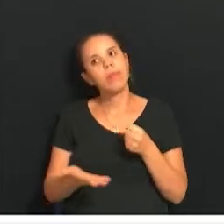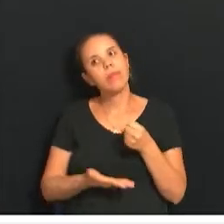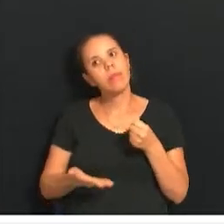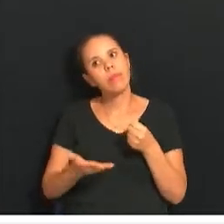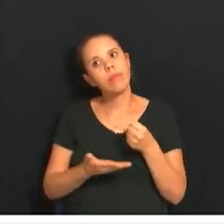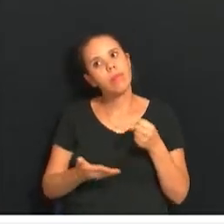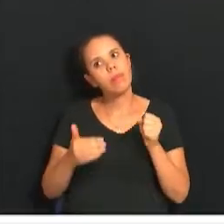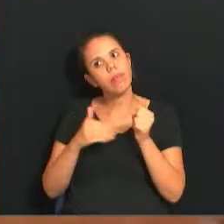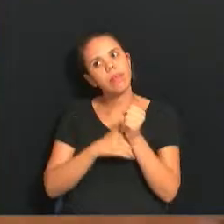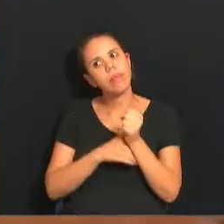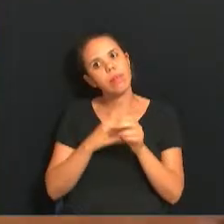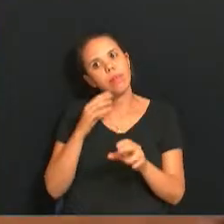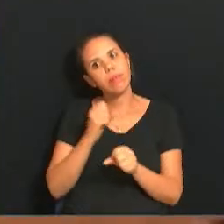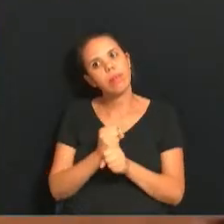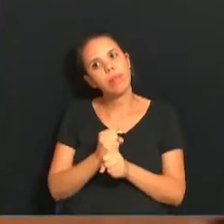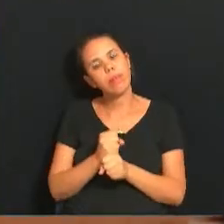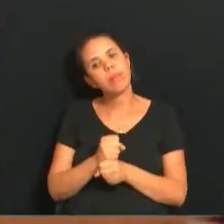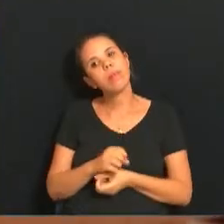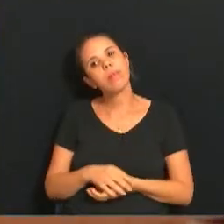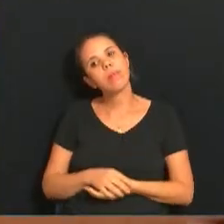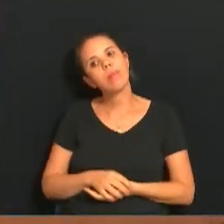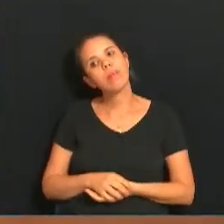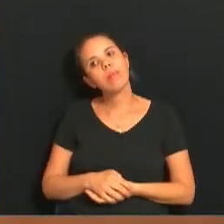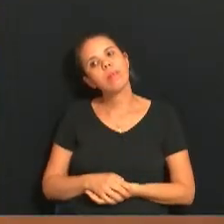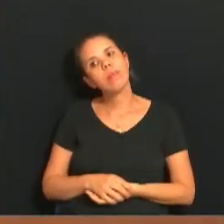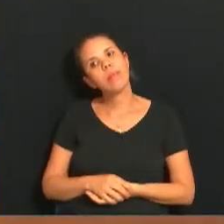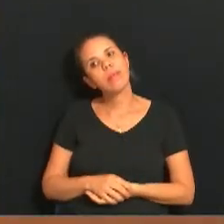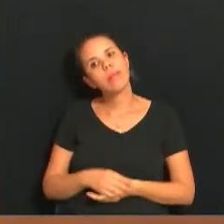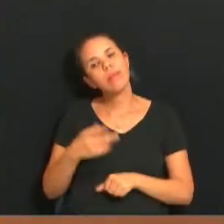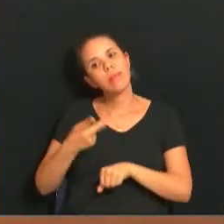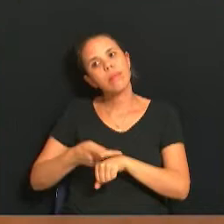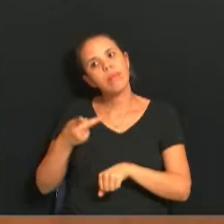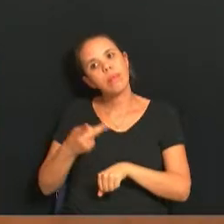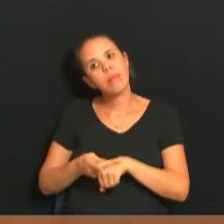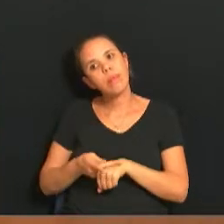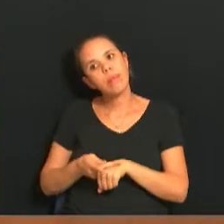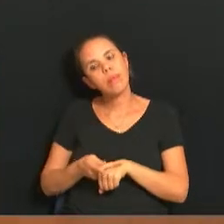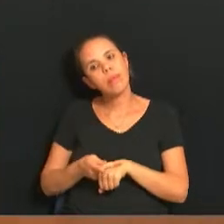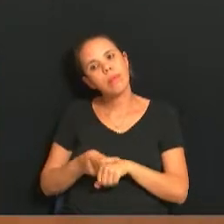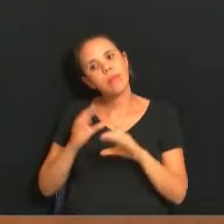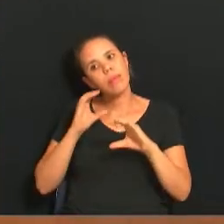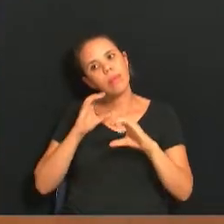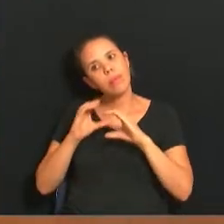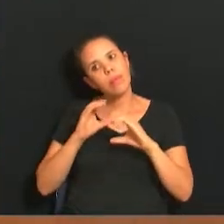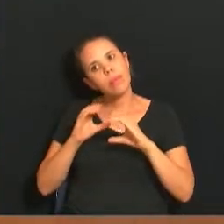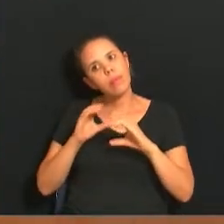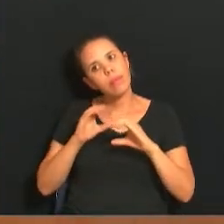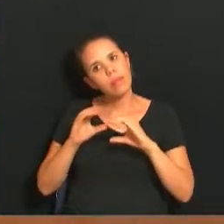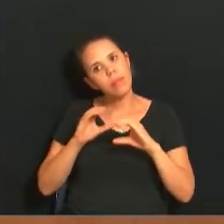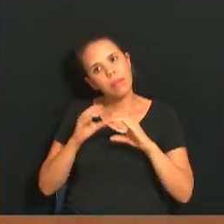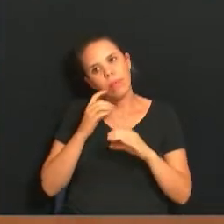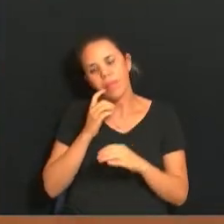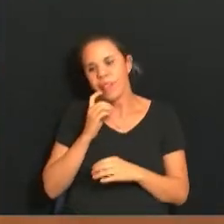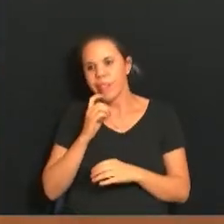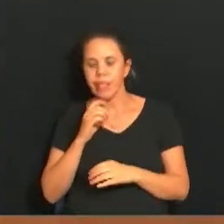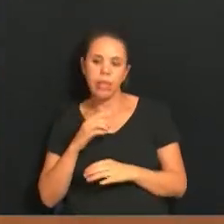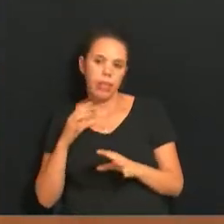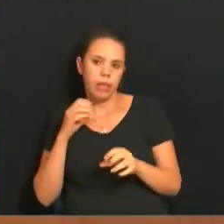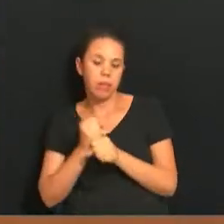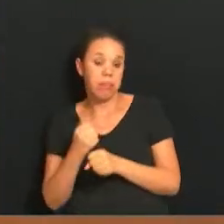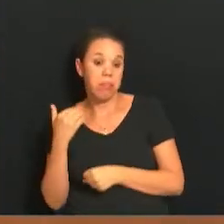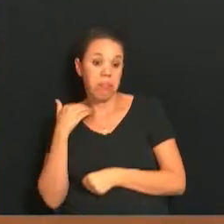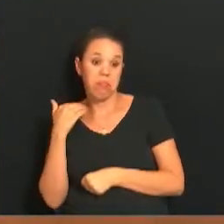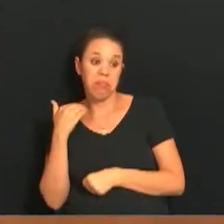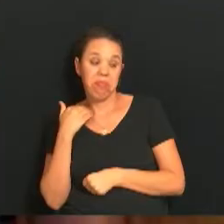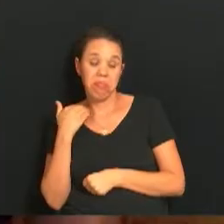senha e a conta. Tá? A prata é a ligação, é a comunicação do acesso a ele com a conta bancária